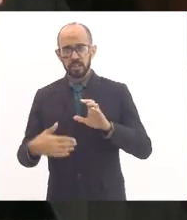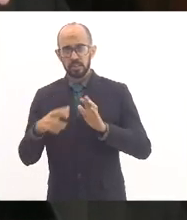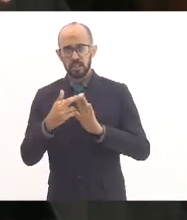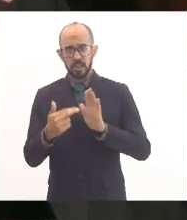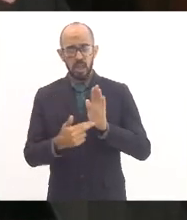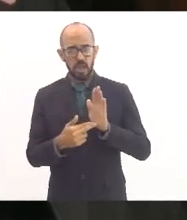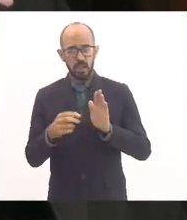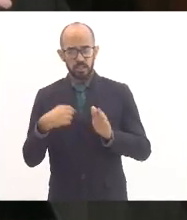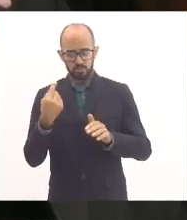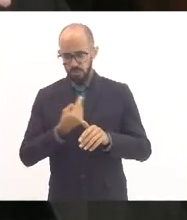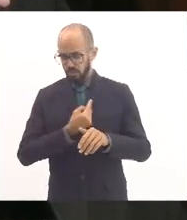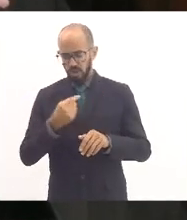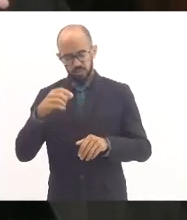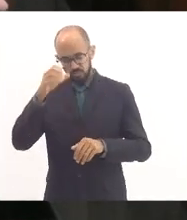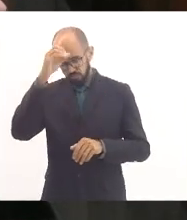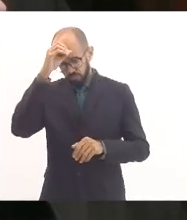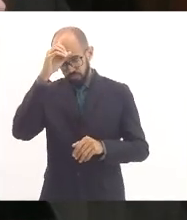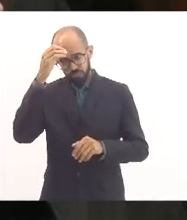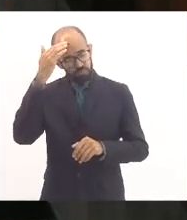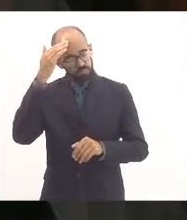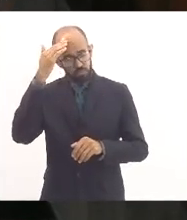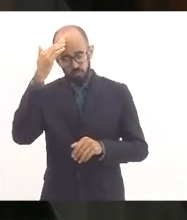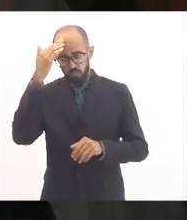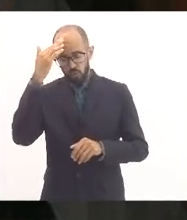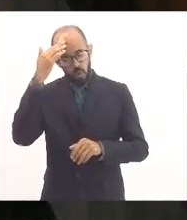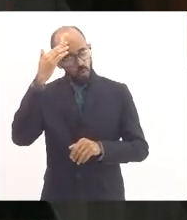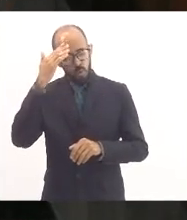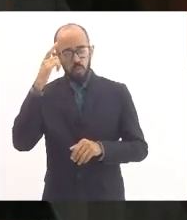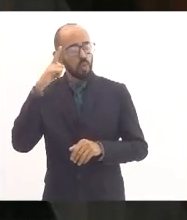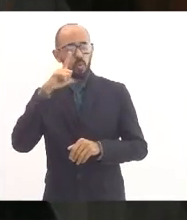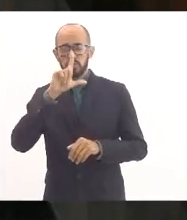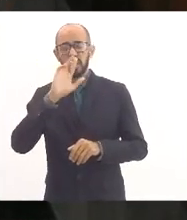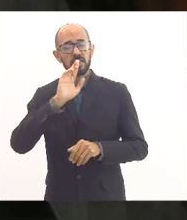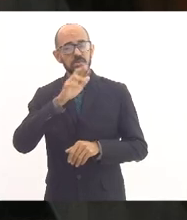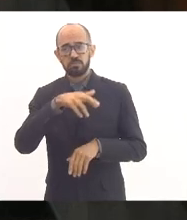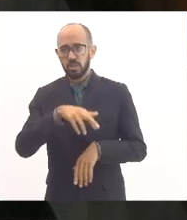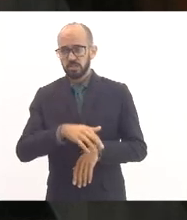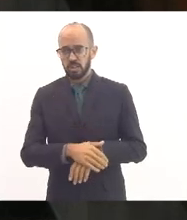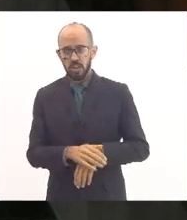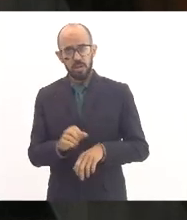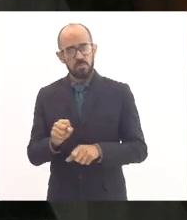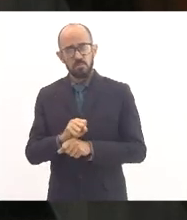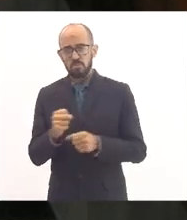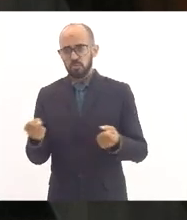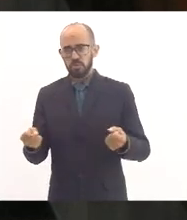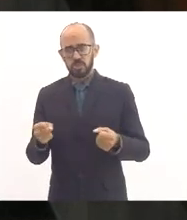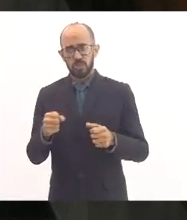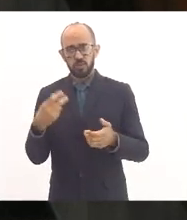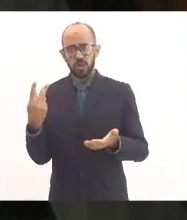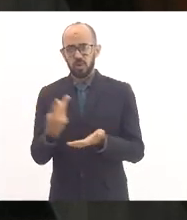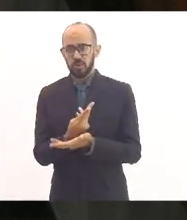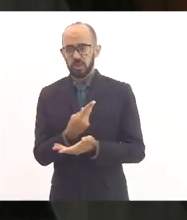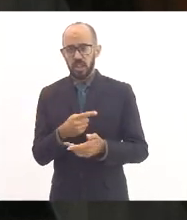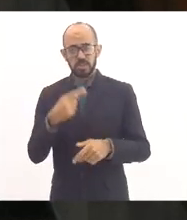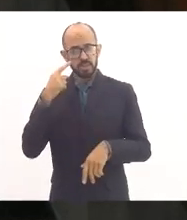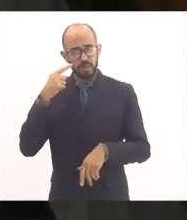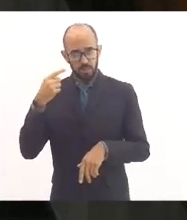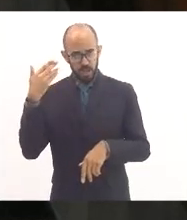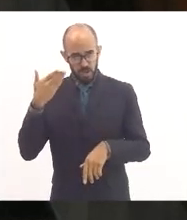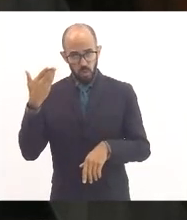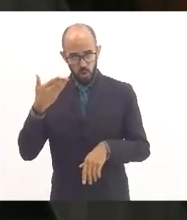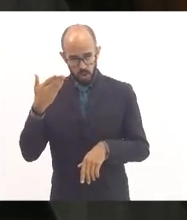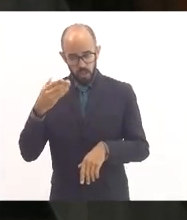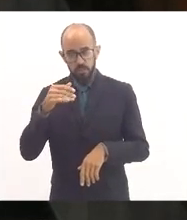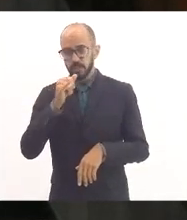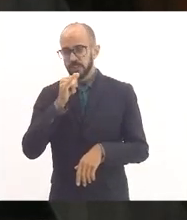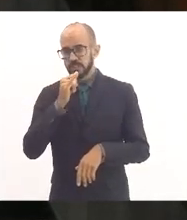nós vamos ficar sem compreender isso é impossível por exemplo que aconteça o que aconteceu essa semana